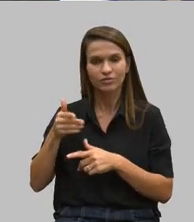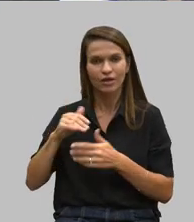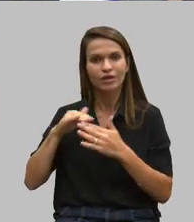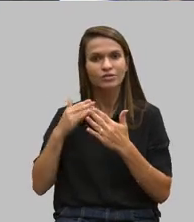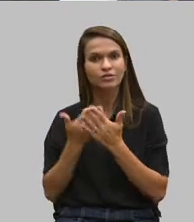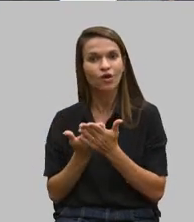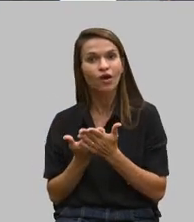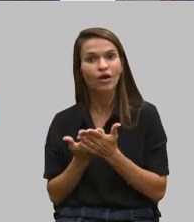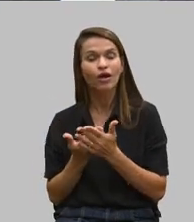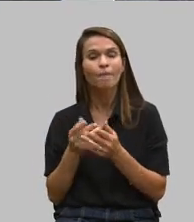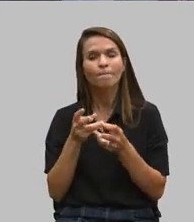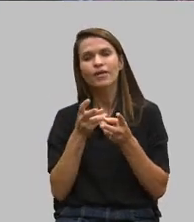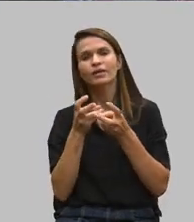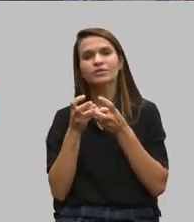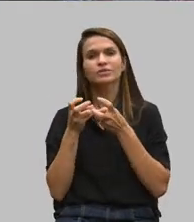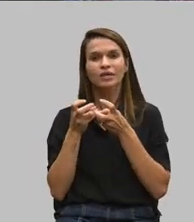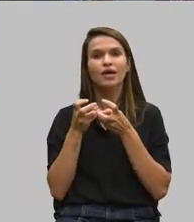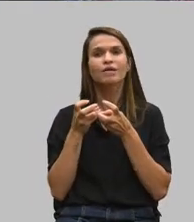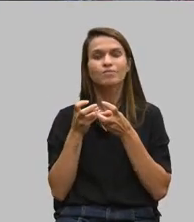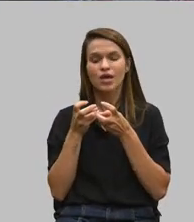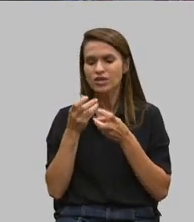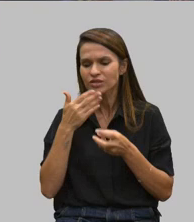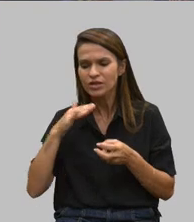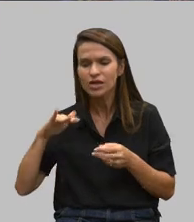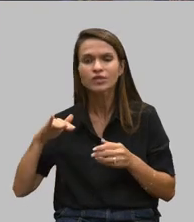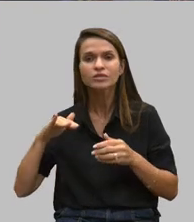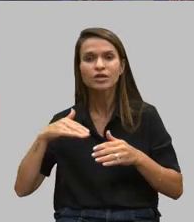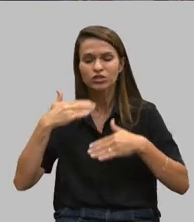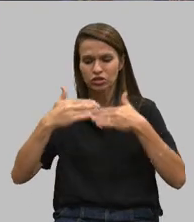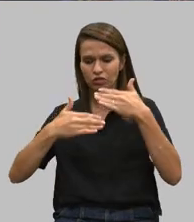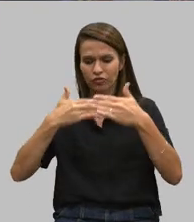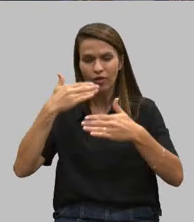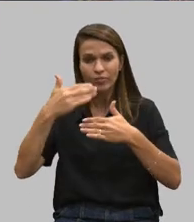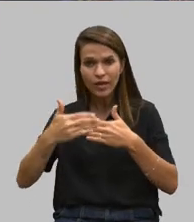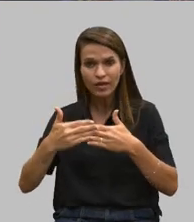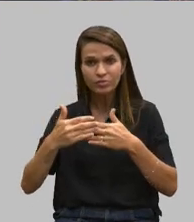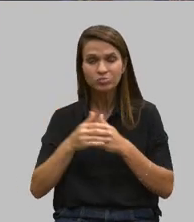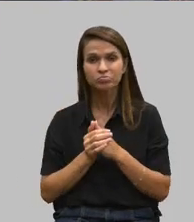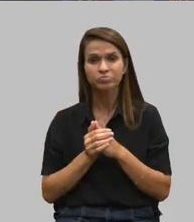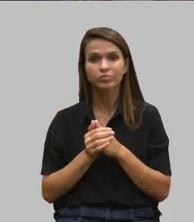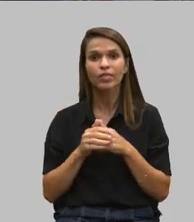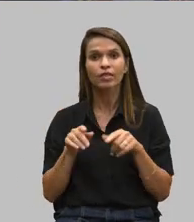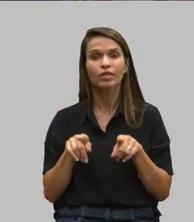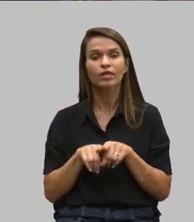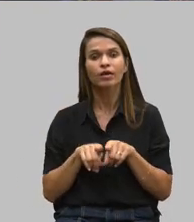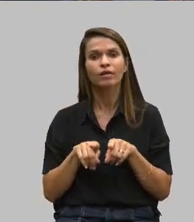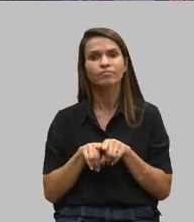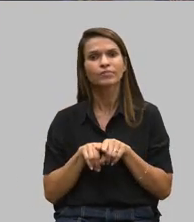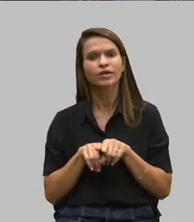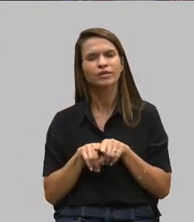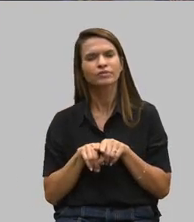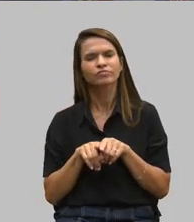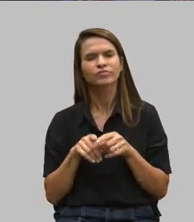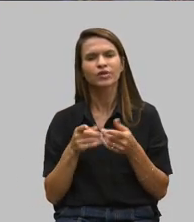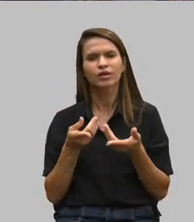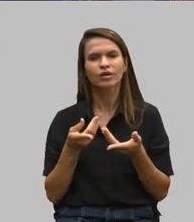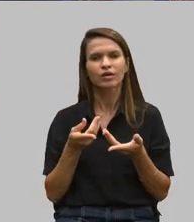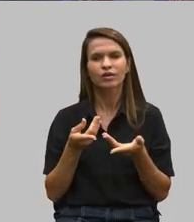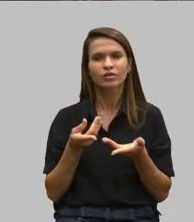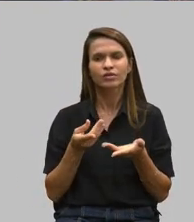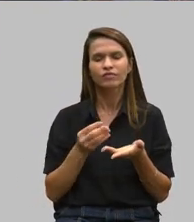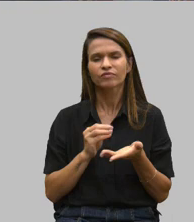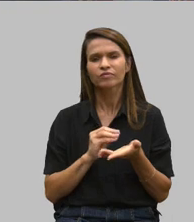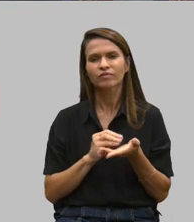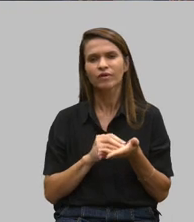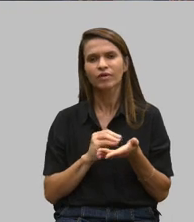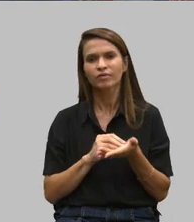sinais de desenvolvimento de um desenvolvimento ainda inadequado eh